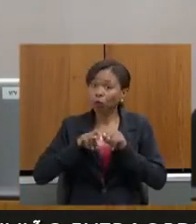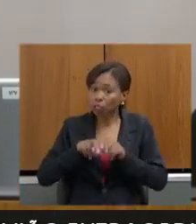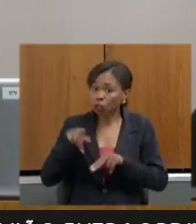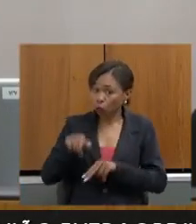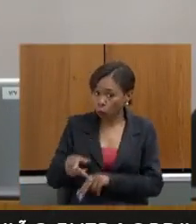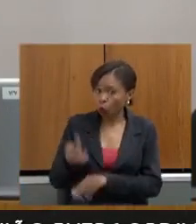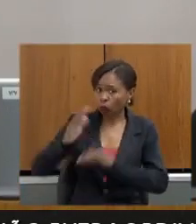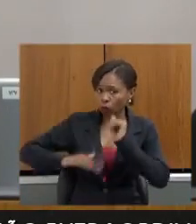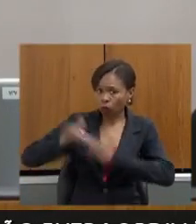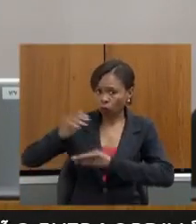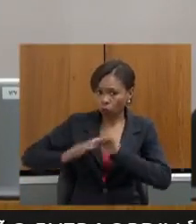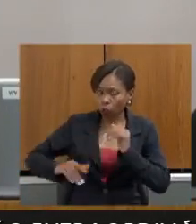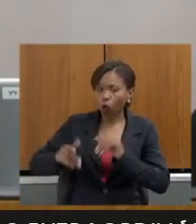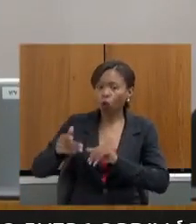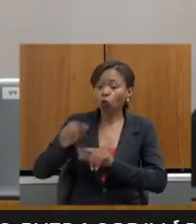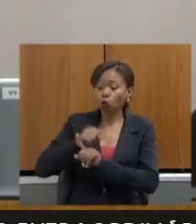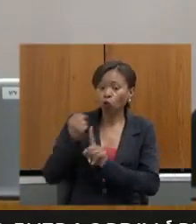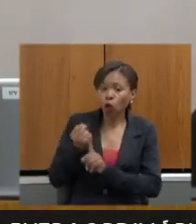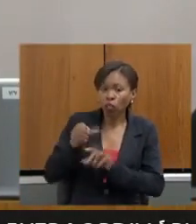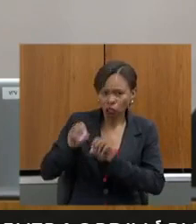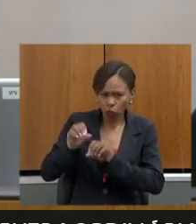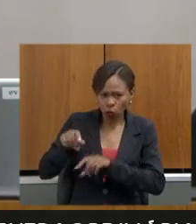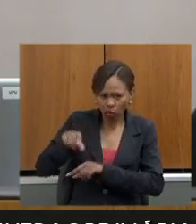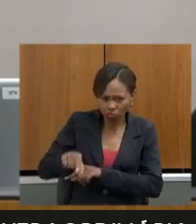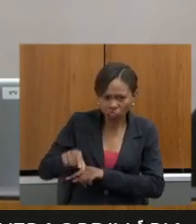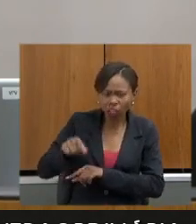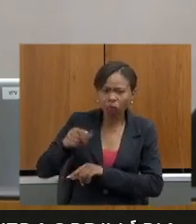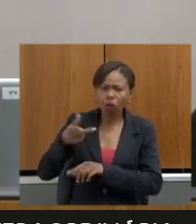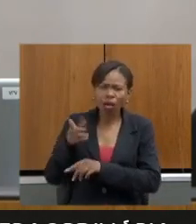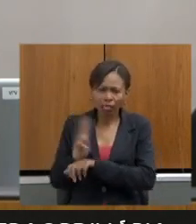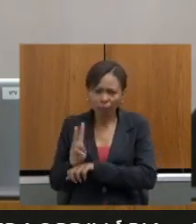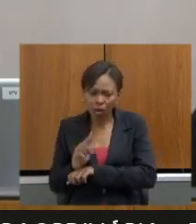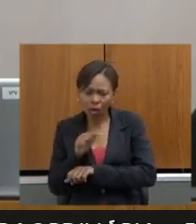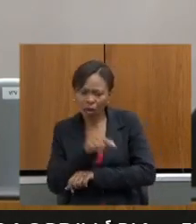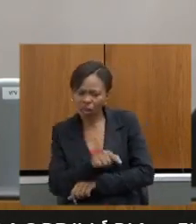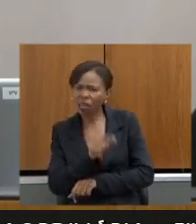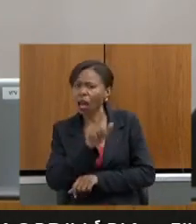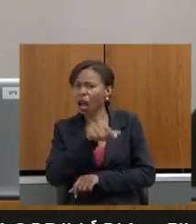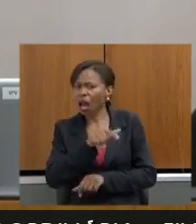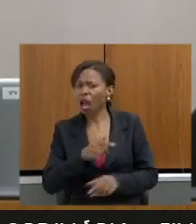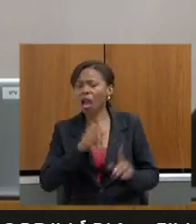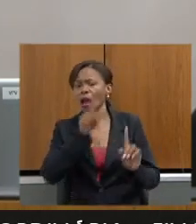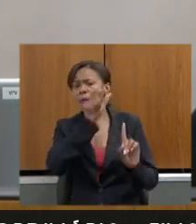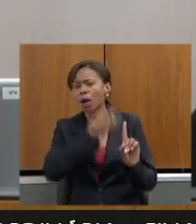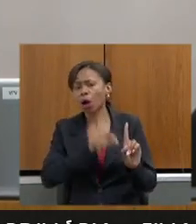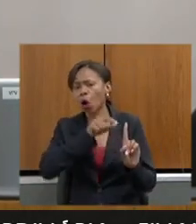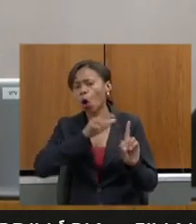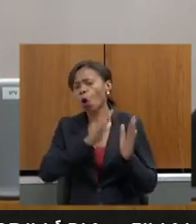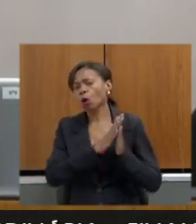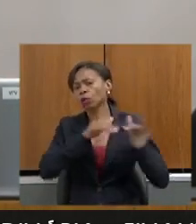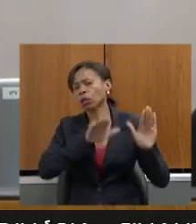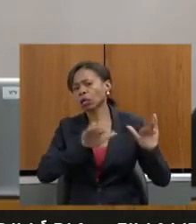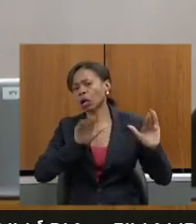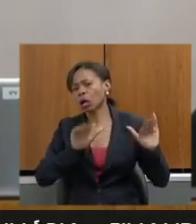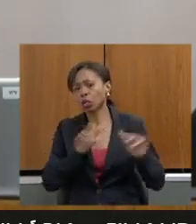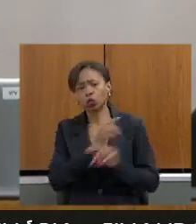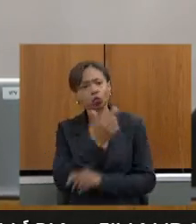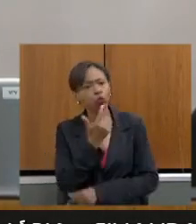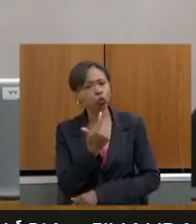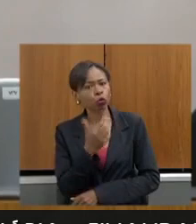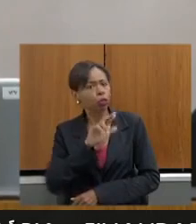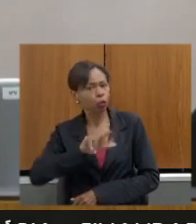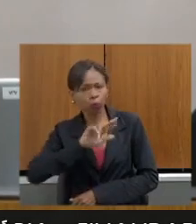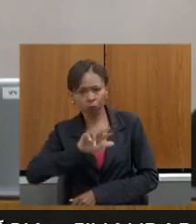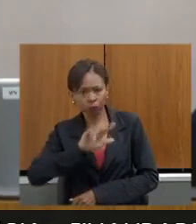pode ser visto que tá cuidando de anjinhos qual ela na cabeça então o secretário fiz